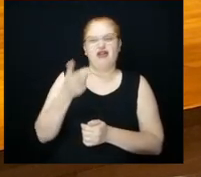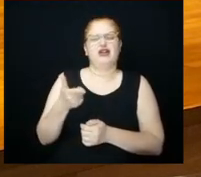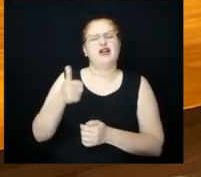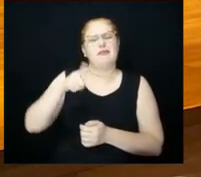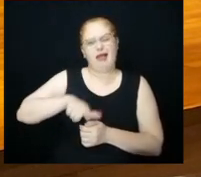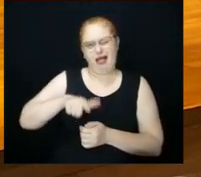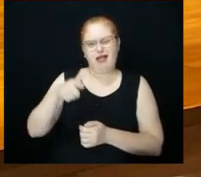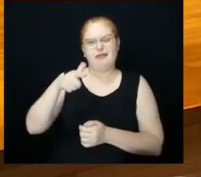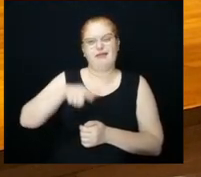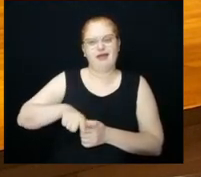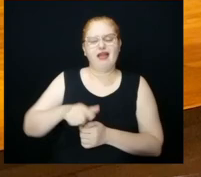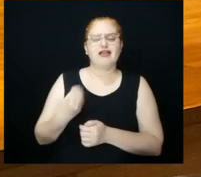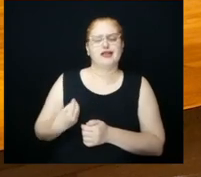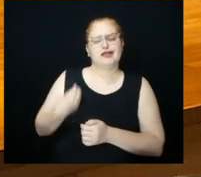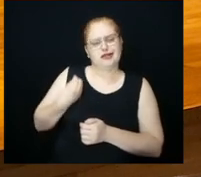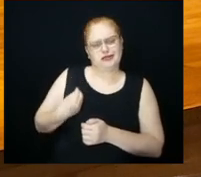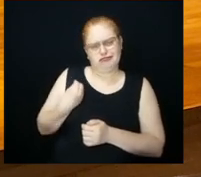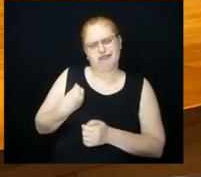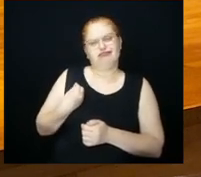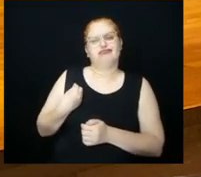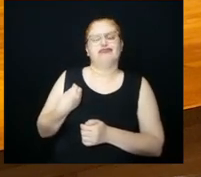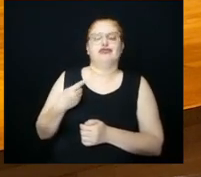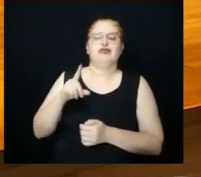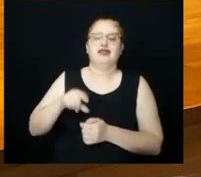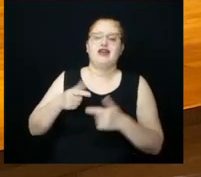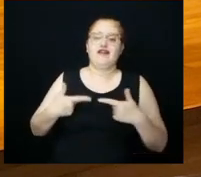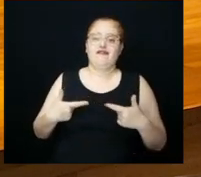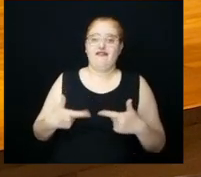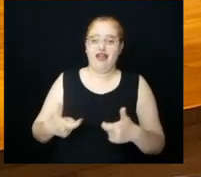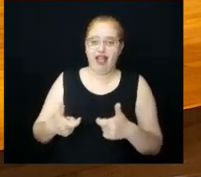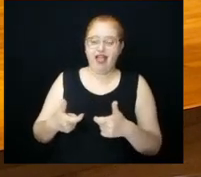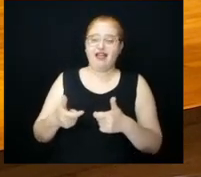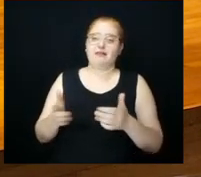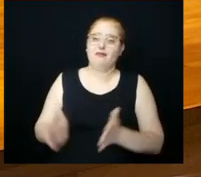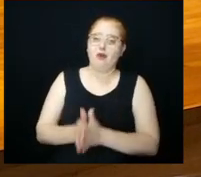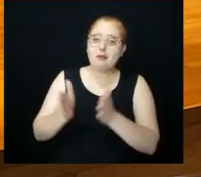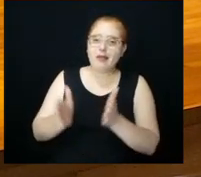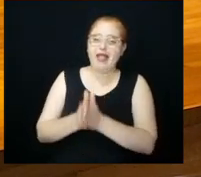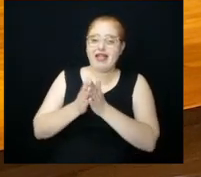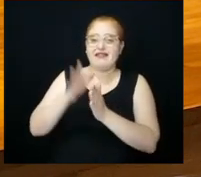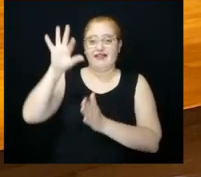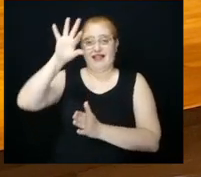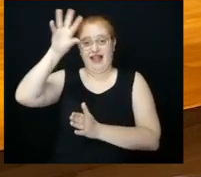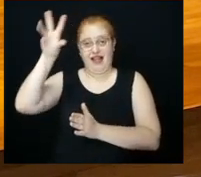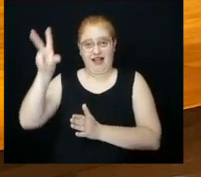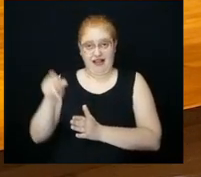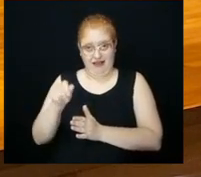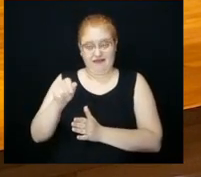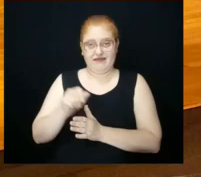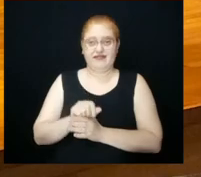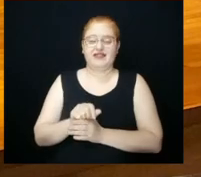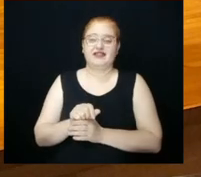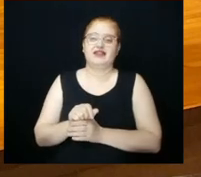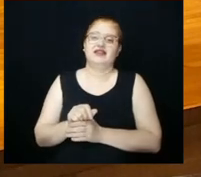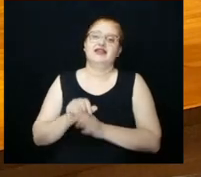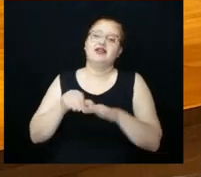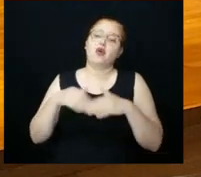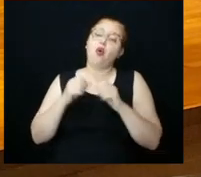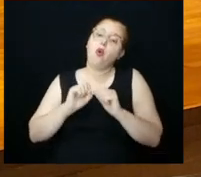de toda, e que existiu de fato, né, aquelas guerras, a miséria e tudo aquilo, né, na África, né, ou a